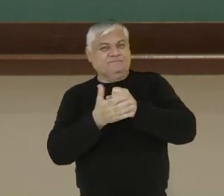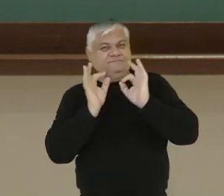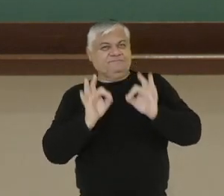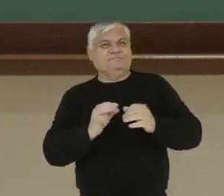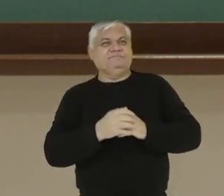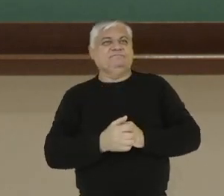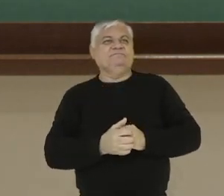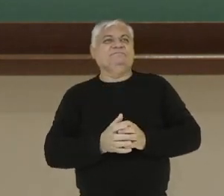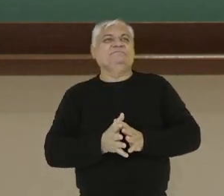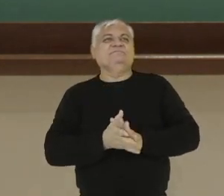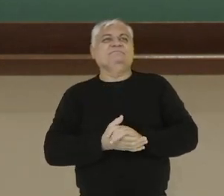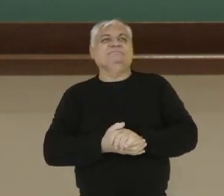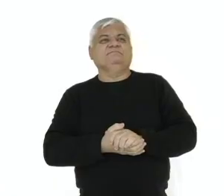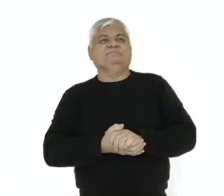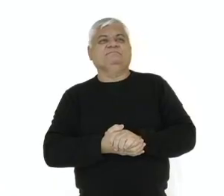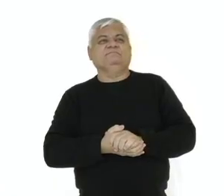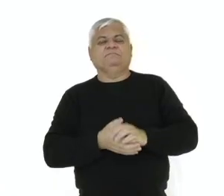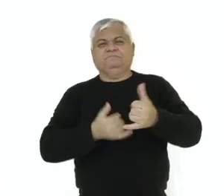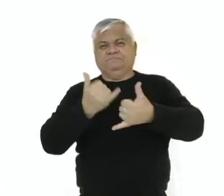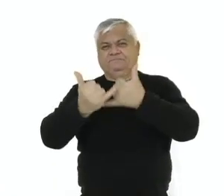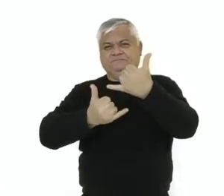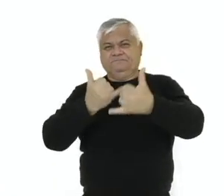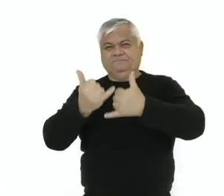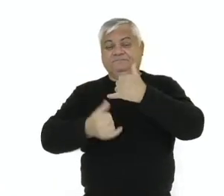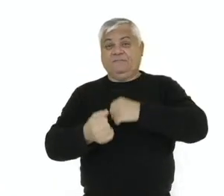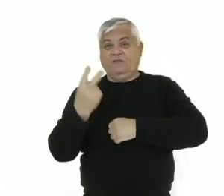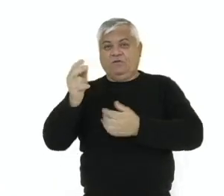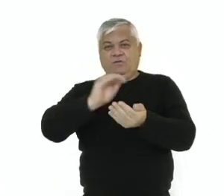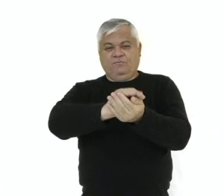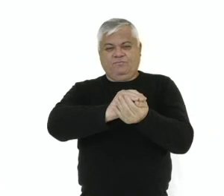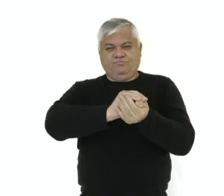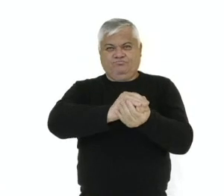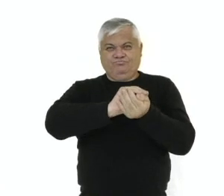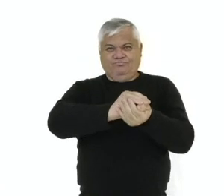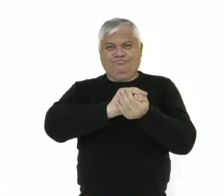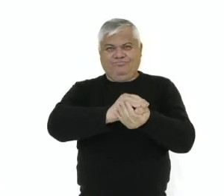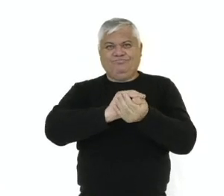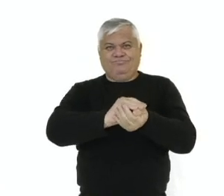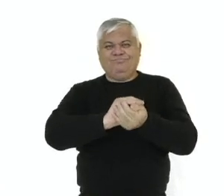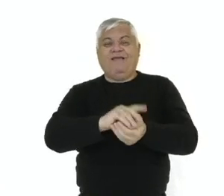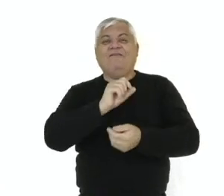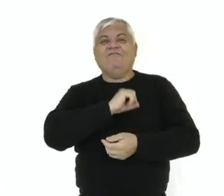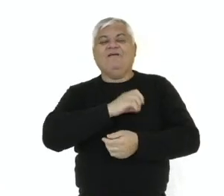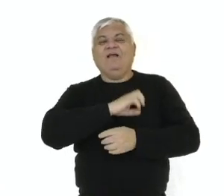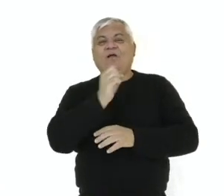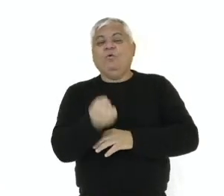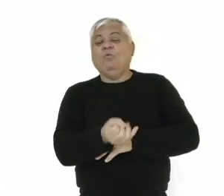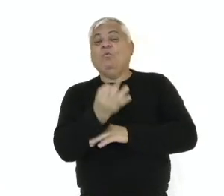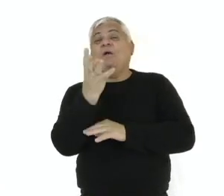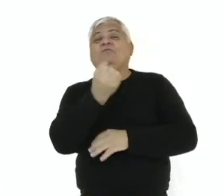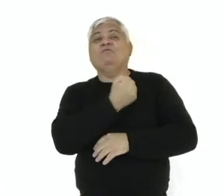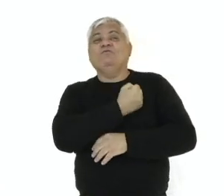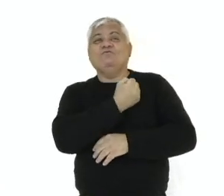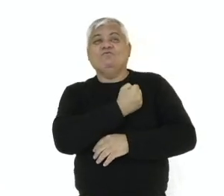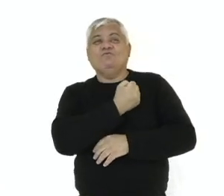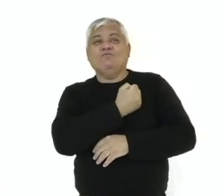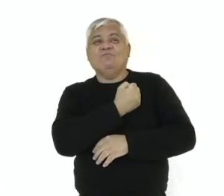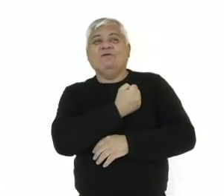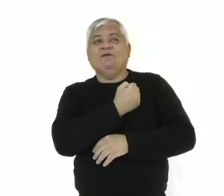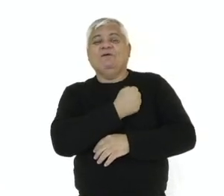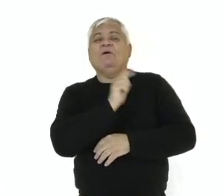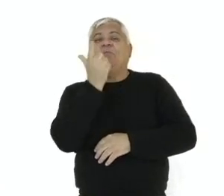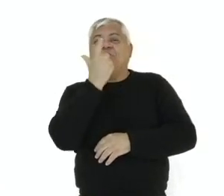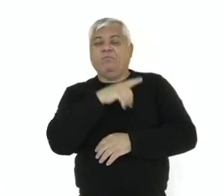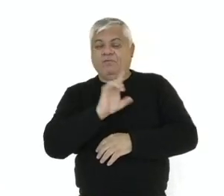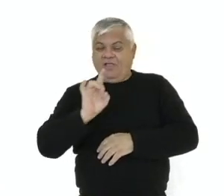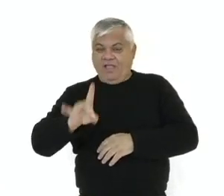liga. Em uma brincadeira com 2 dados honestos, são formados números a partir dos algarismos obtidos em